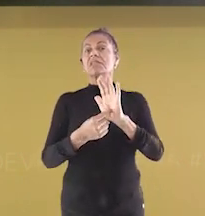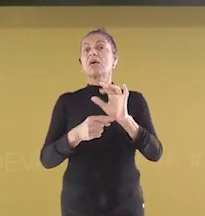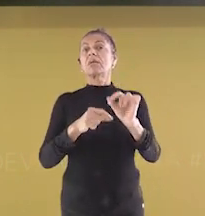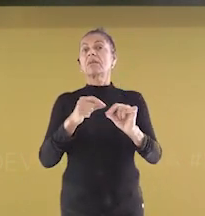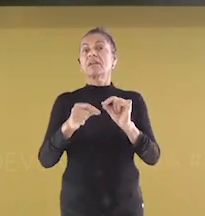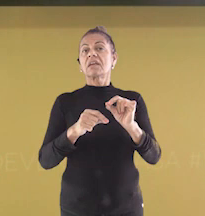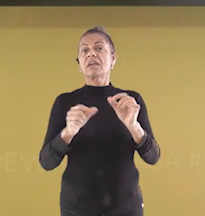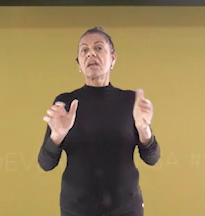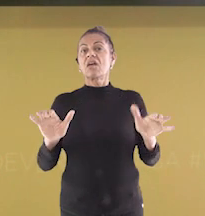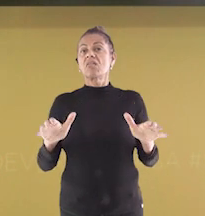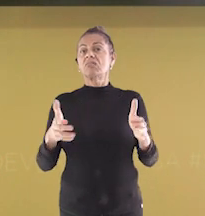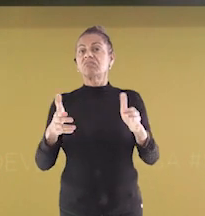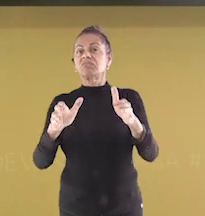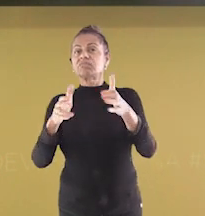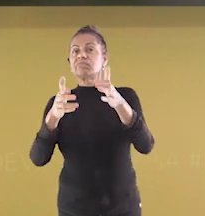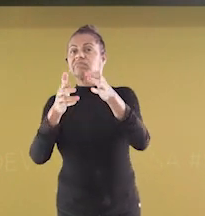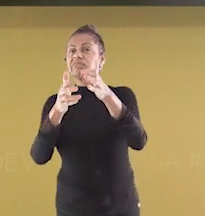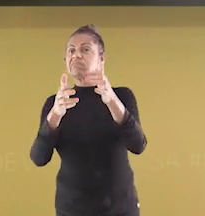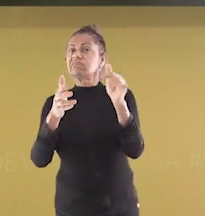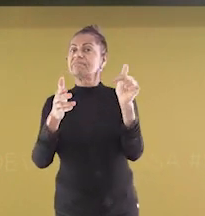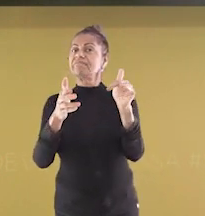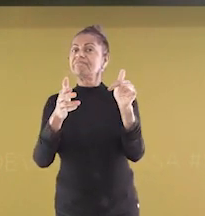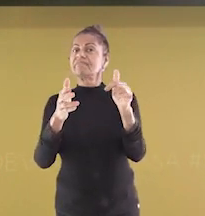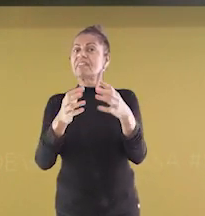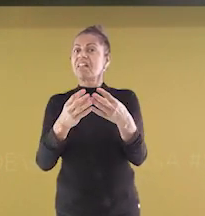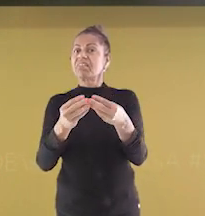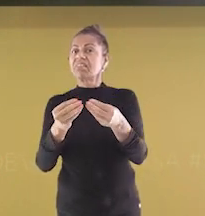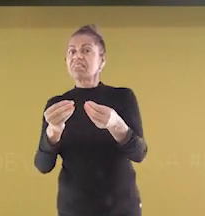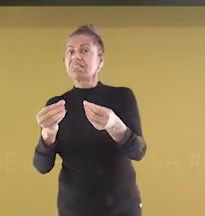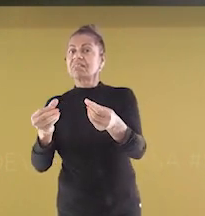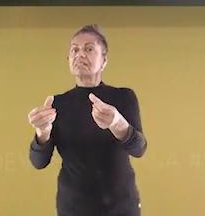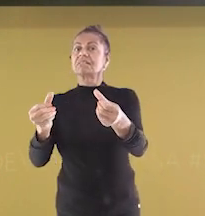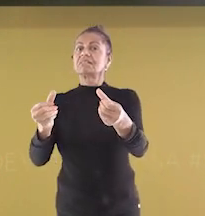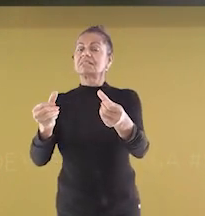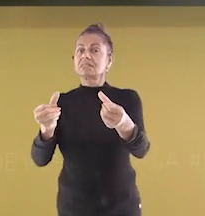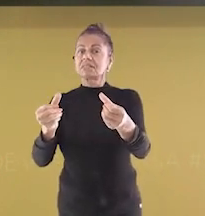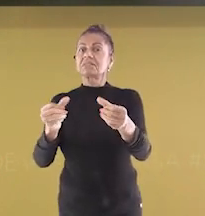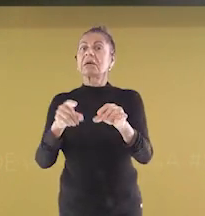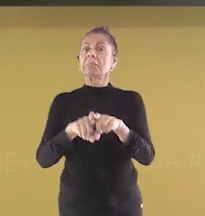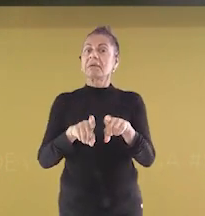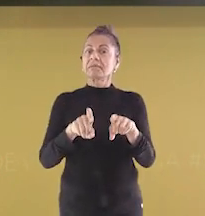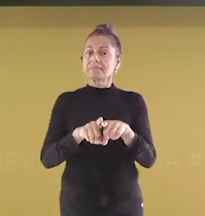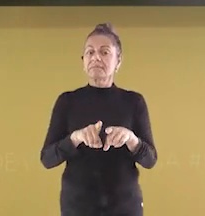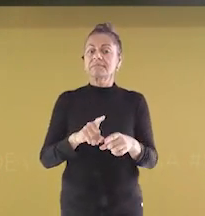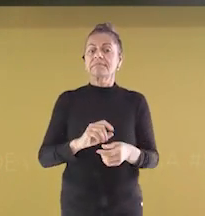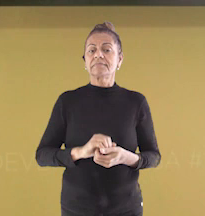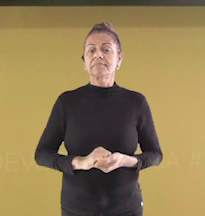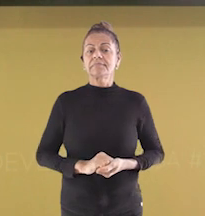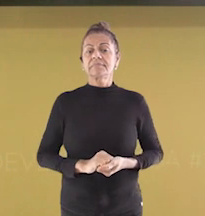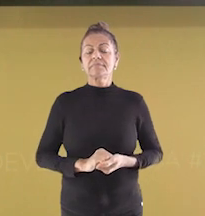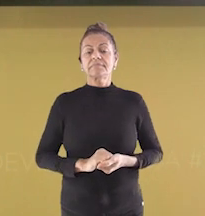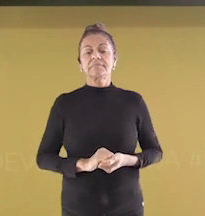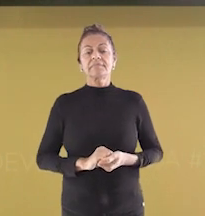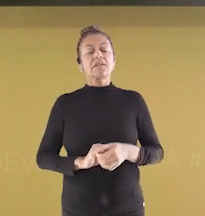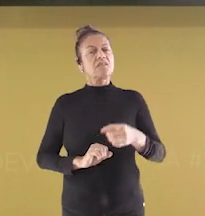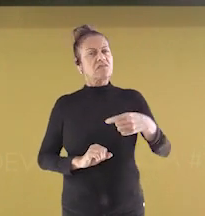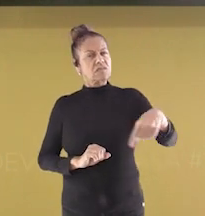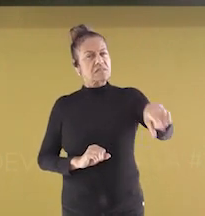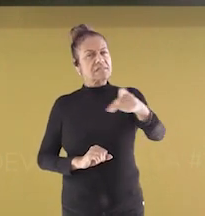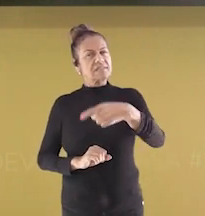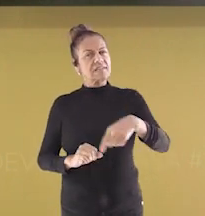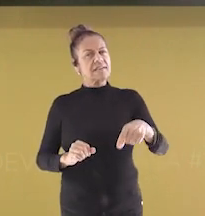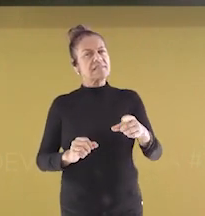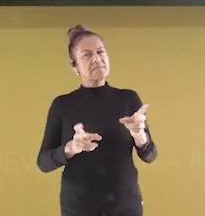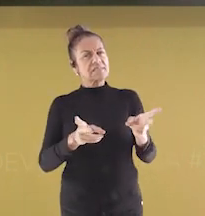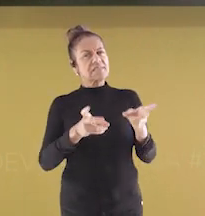considerado extinto, ou seja, ele possivelmente não apresentará mais sinais de atividade